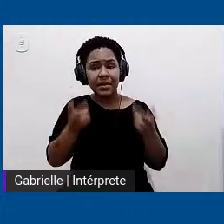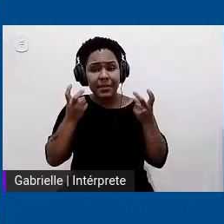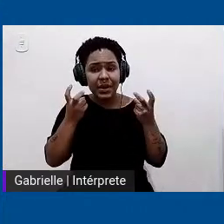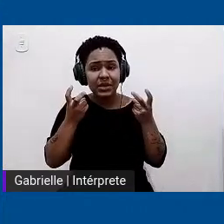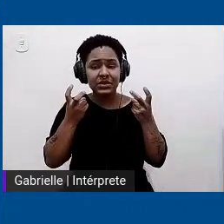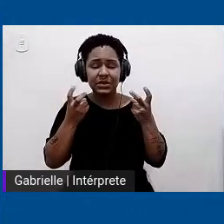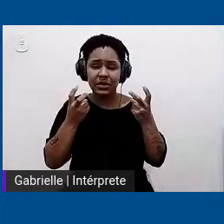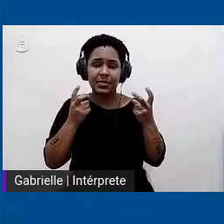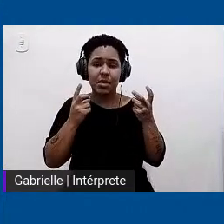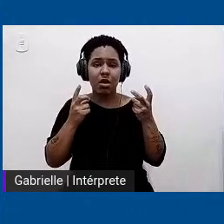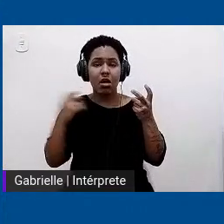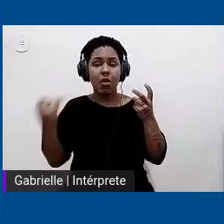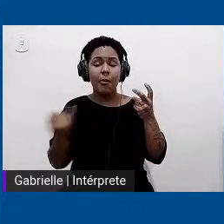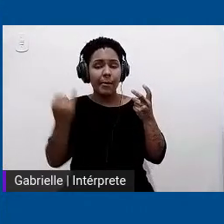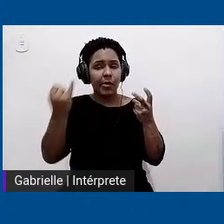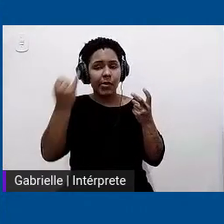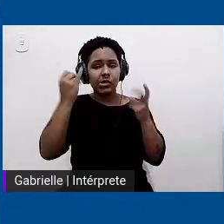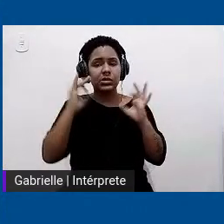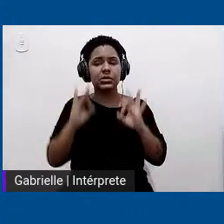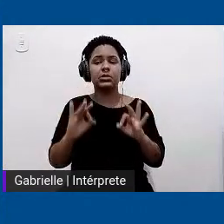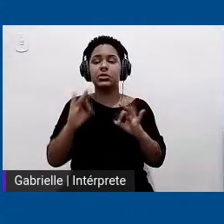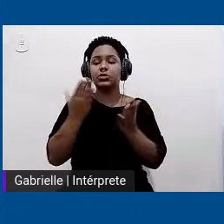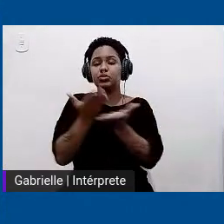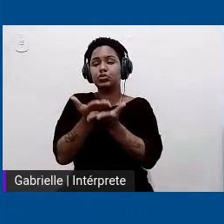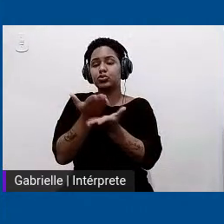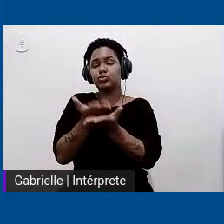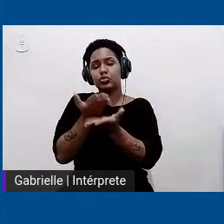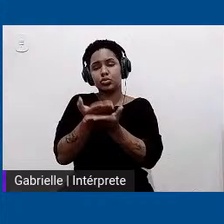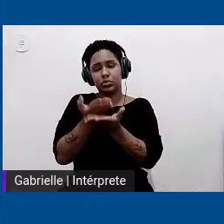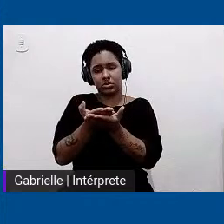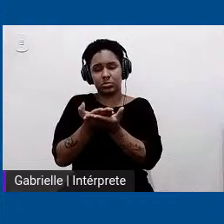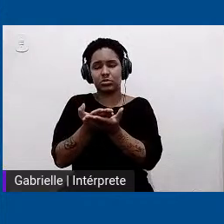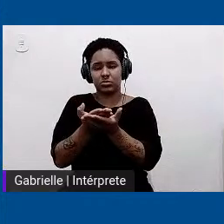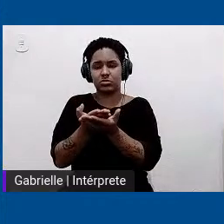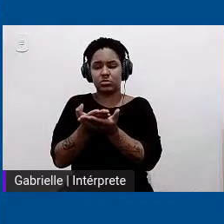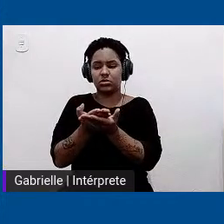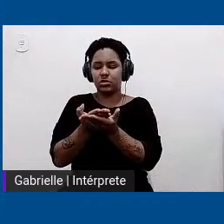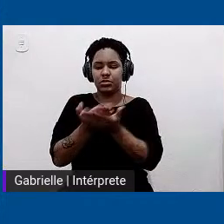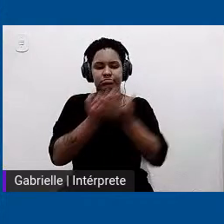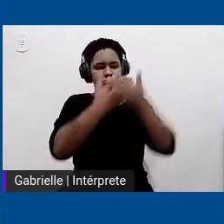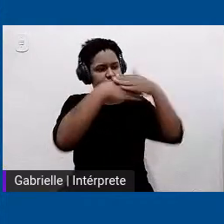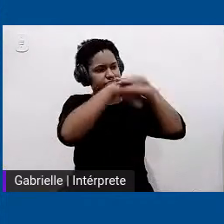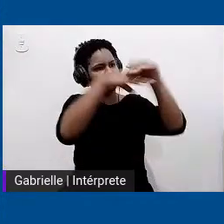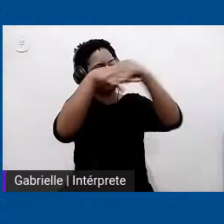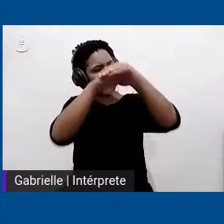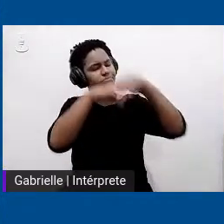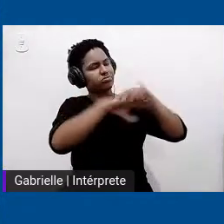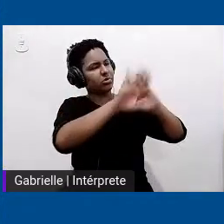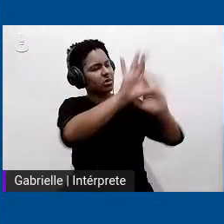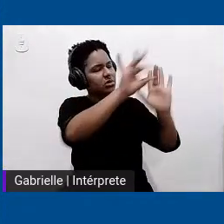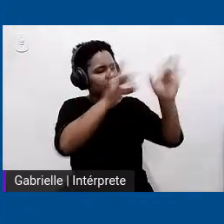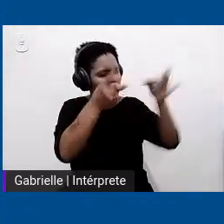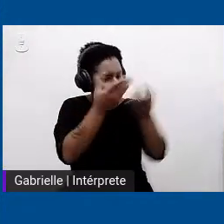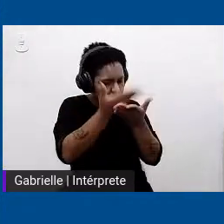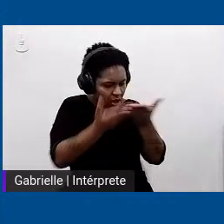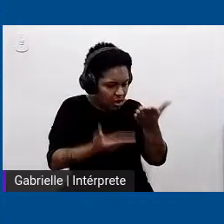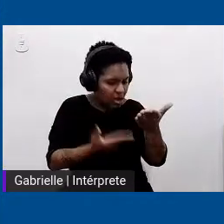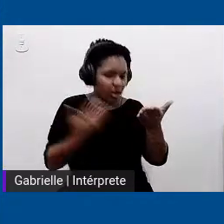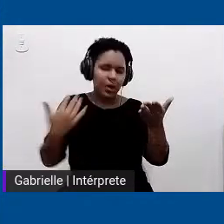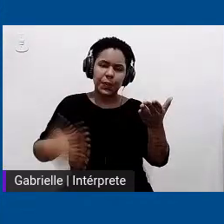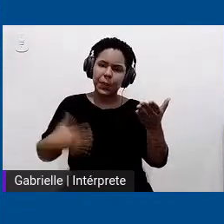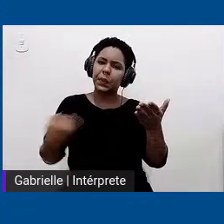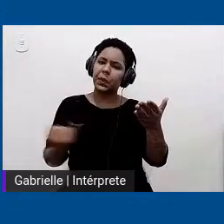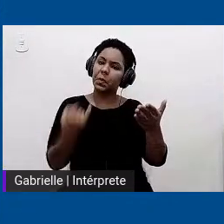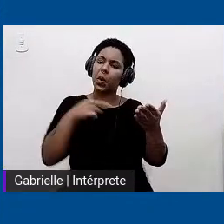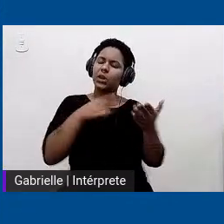a importância desses estudos, porque no momento que você tem que classificar uma imagem,